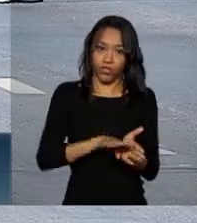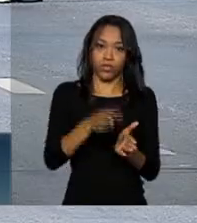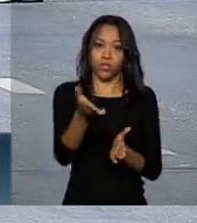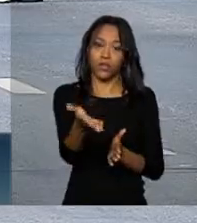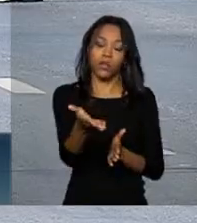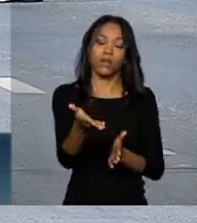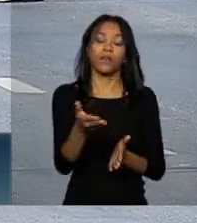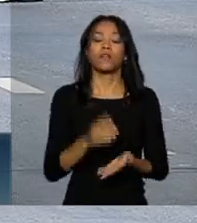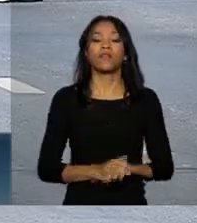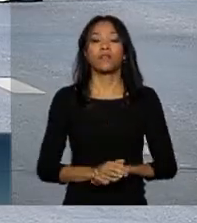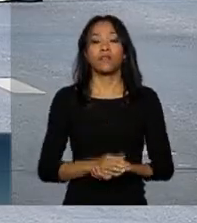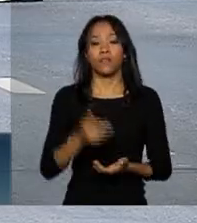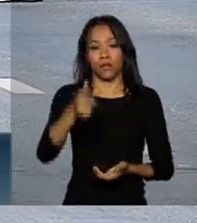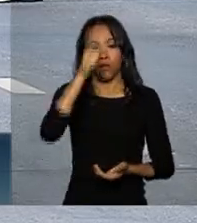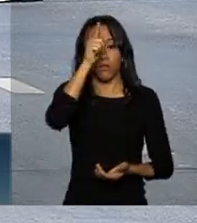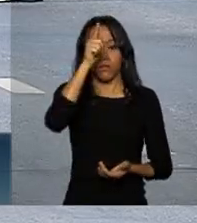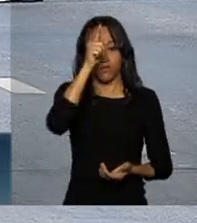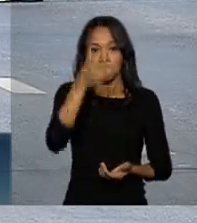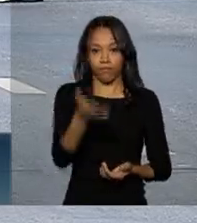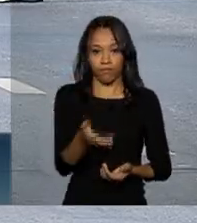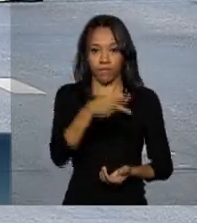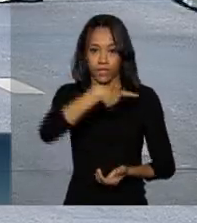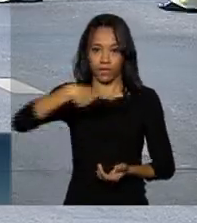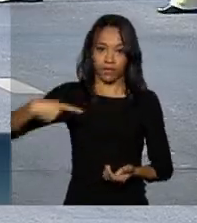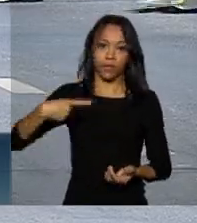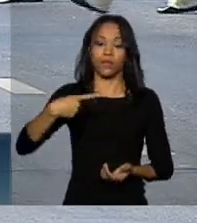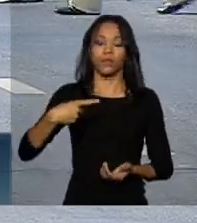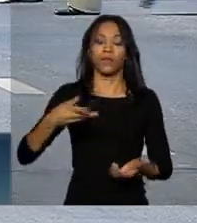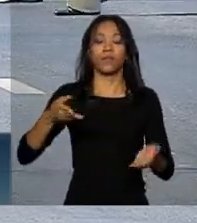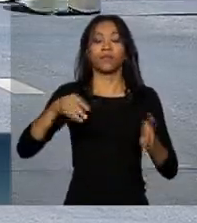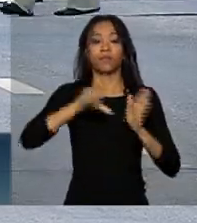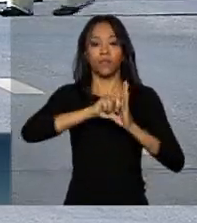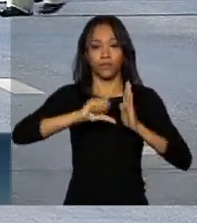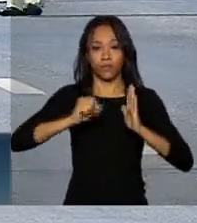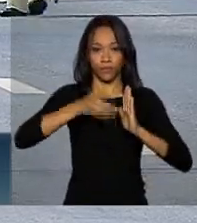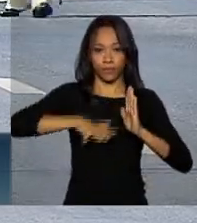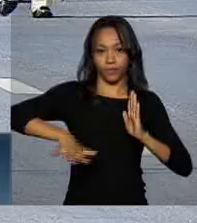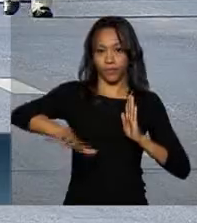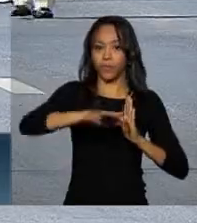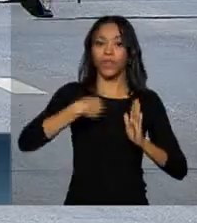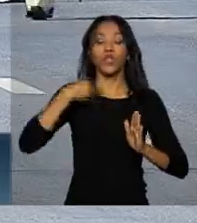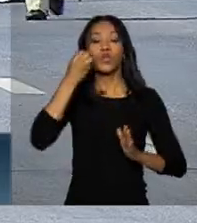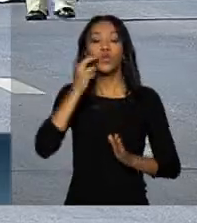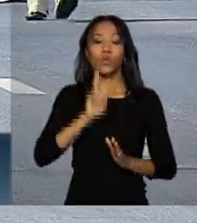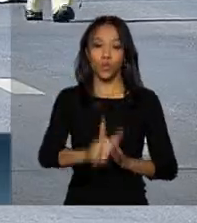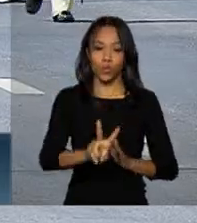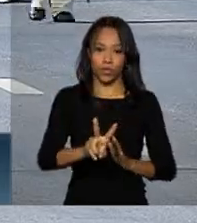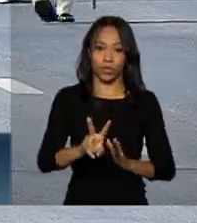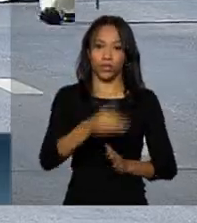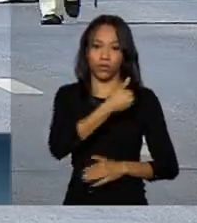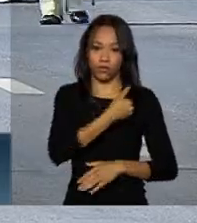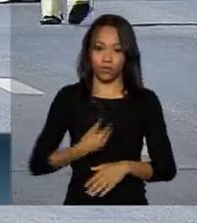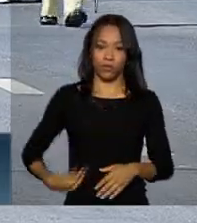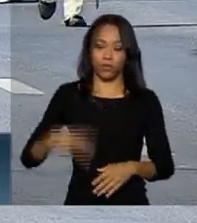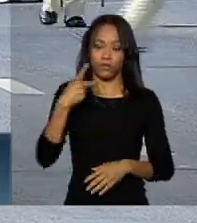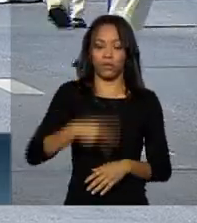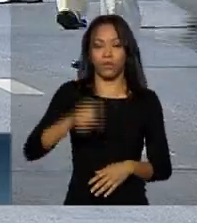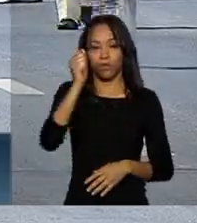da chanceler alemã Angela Merkel ao Palácio do Planalto para esta visita de 2 dias ao governo